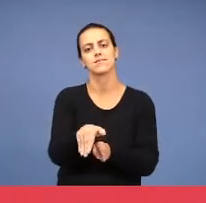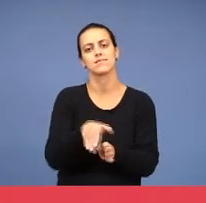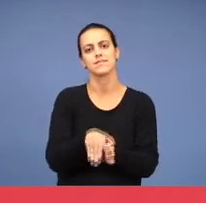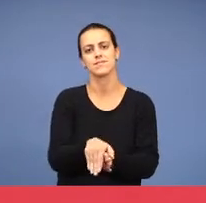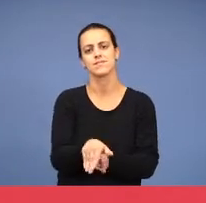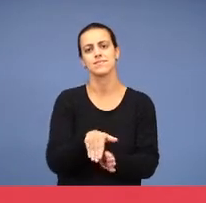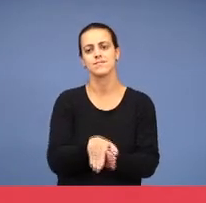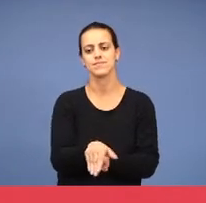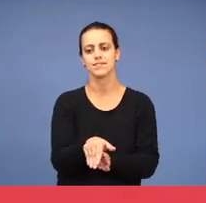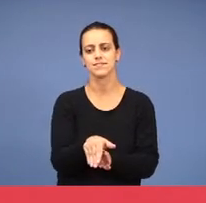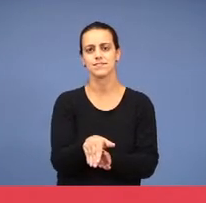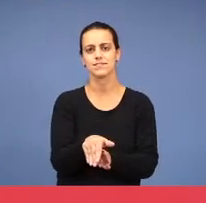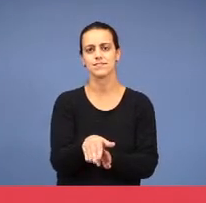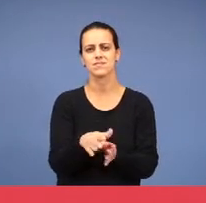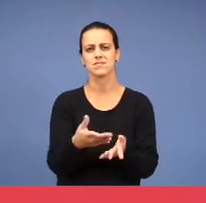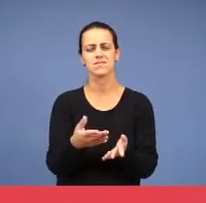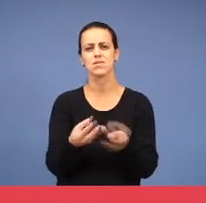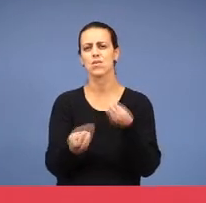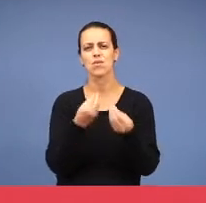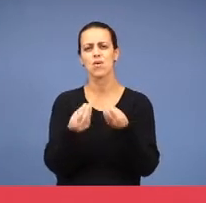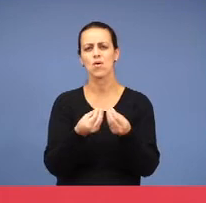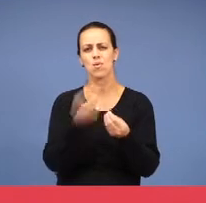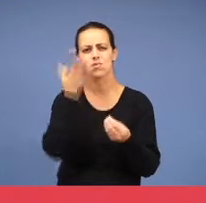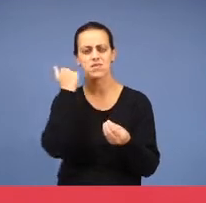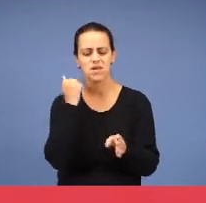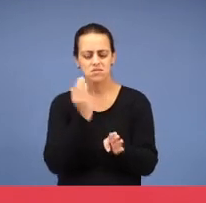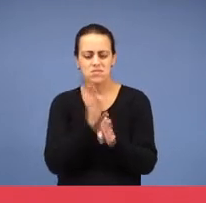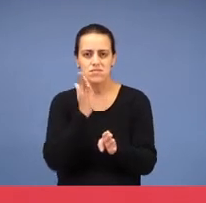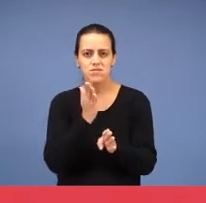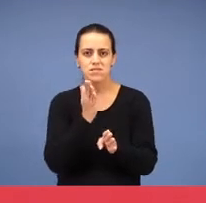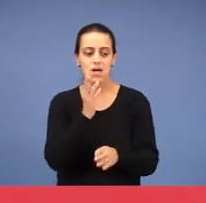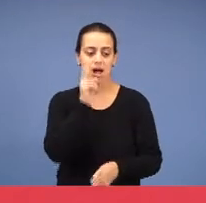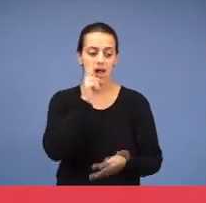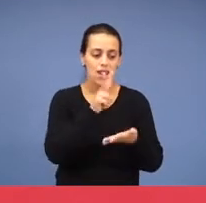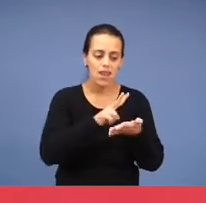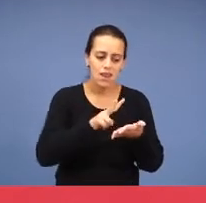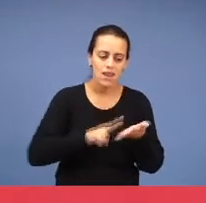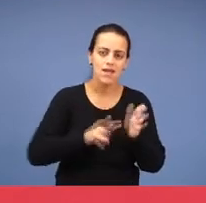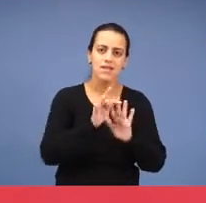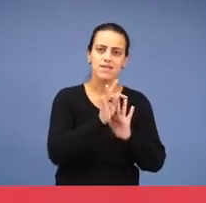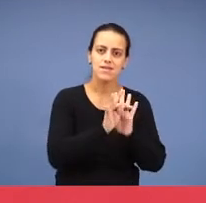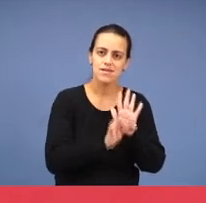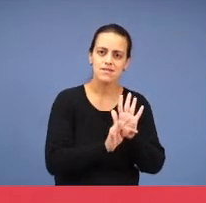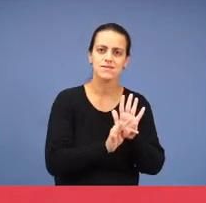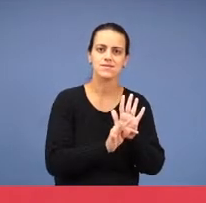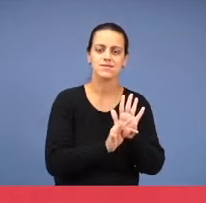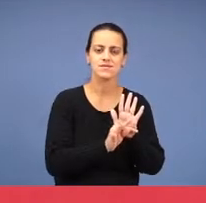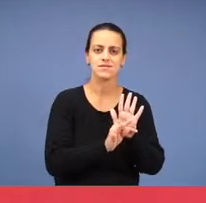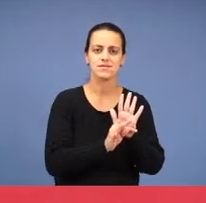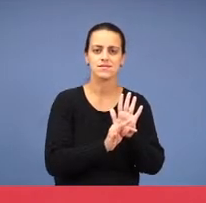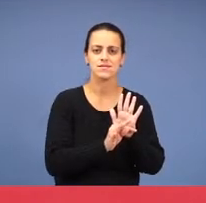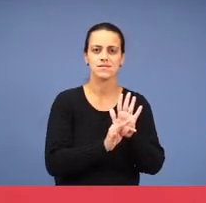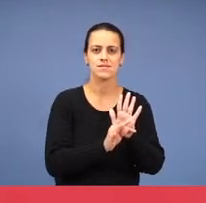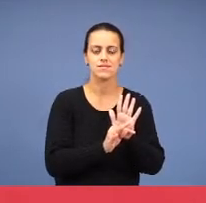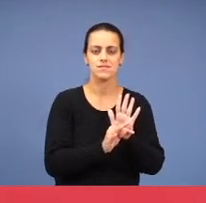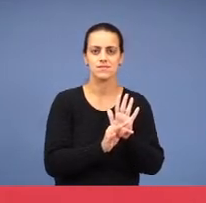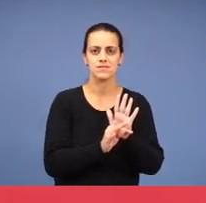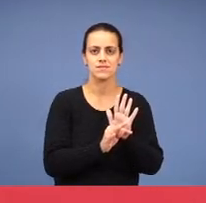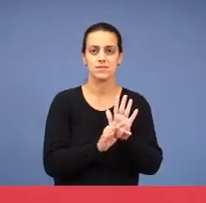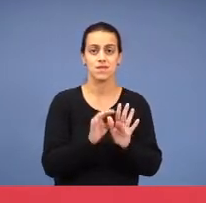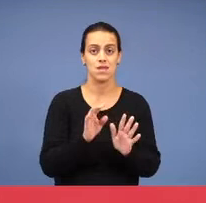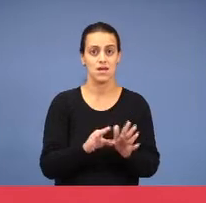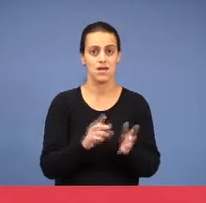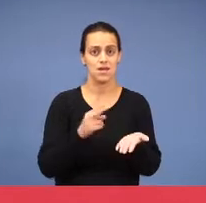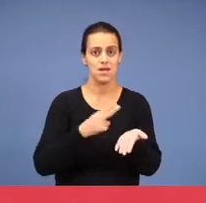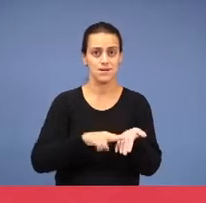está a operação de conselho? Vê o texto lá. Aí você vai ler o texto. Só na carta